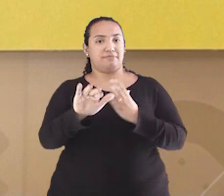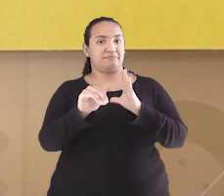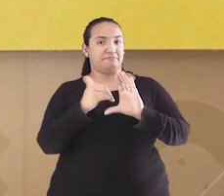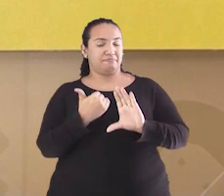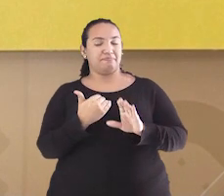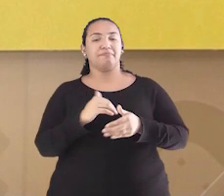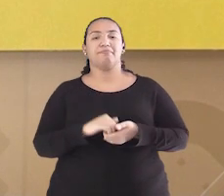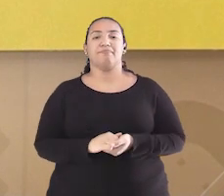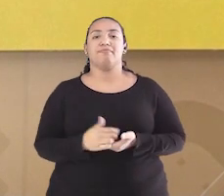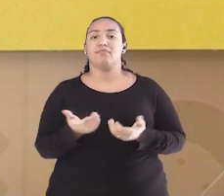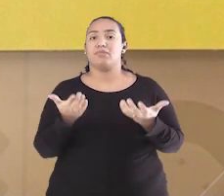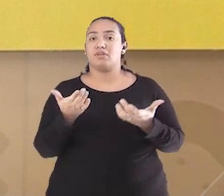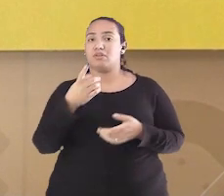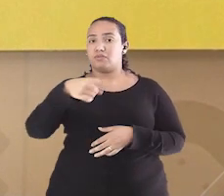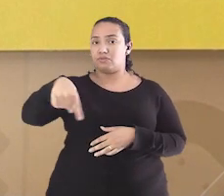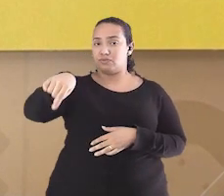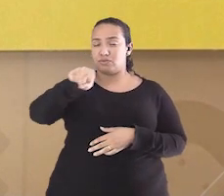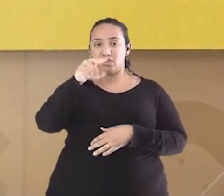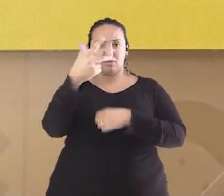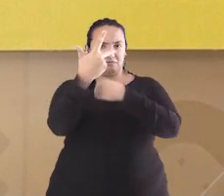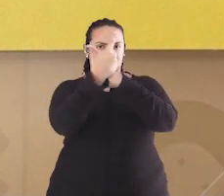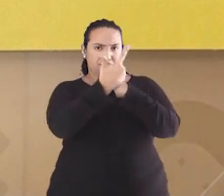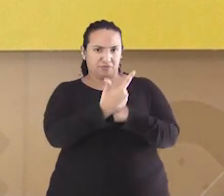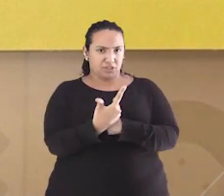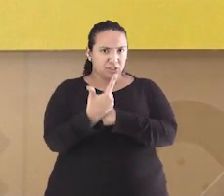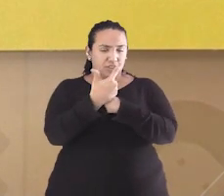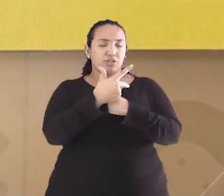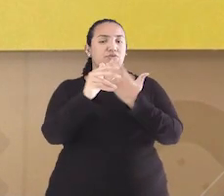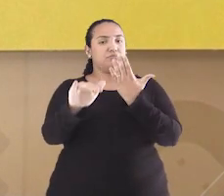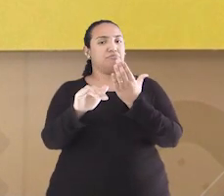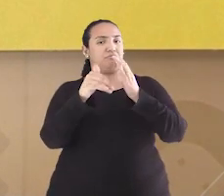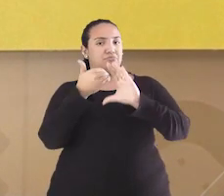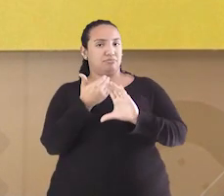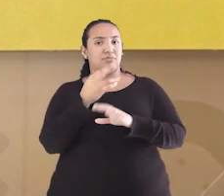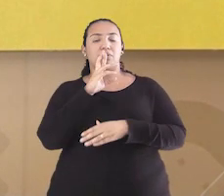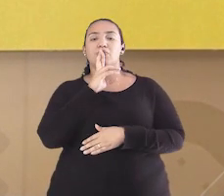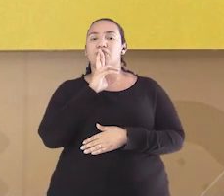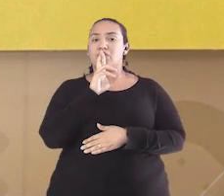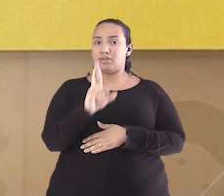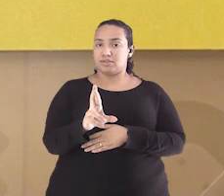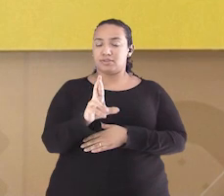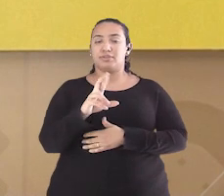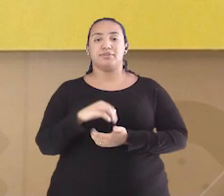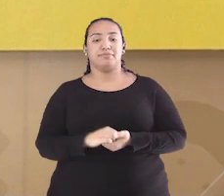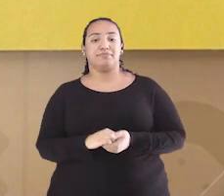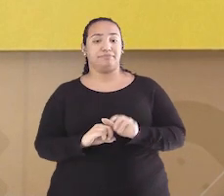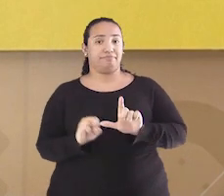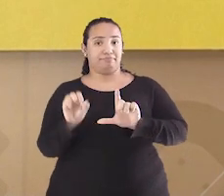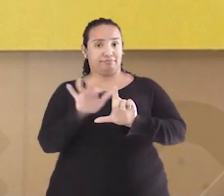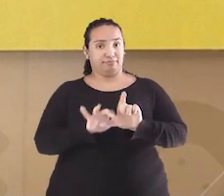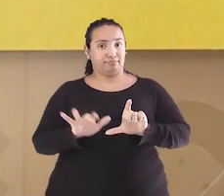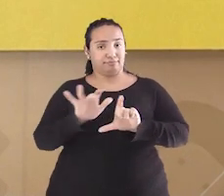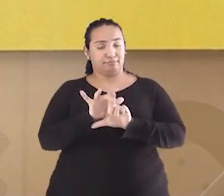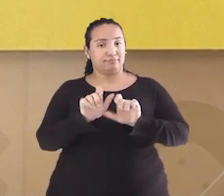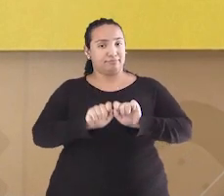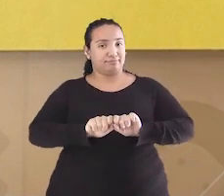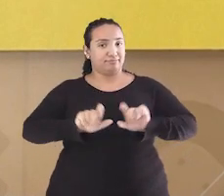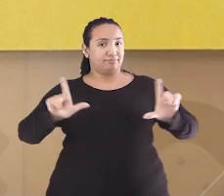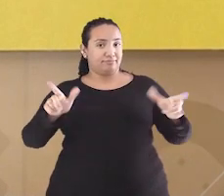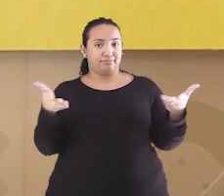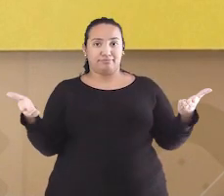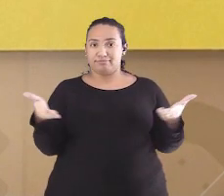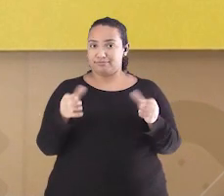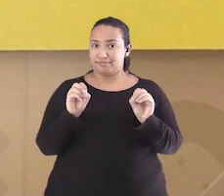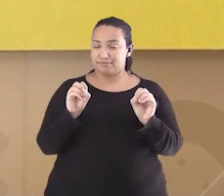resposta. Eu quero que vocês gravem um áudio ou um vídeo respondendo a pergunta e enviem para esse QR